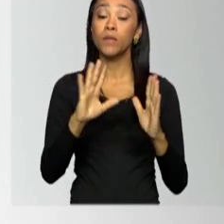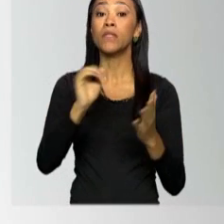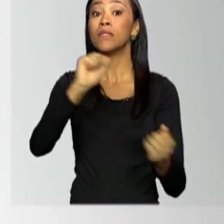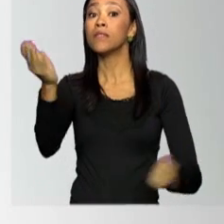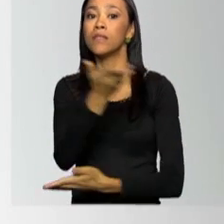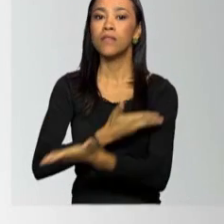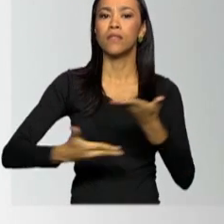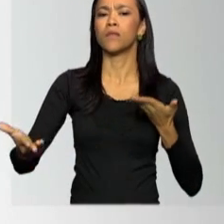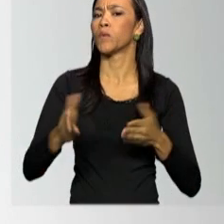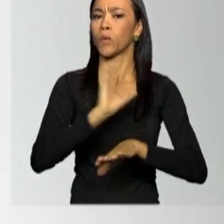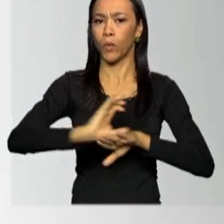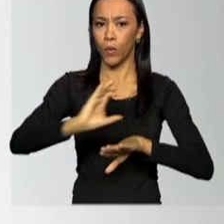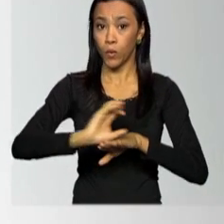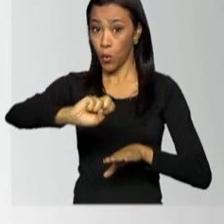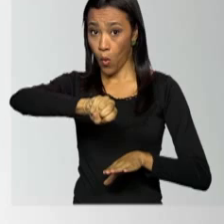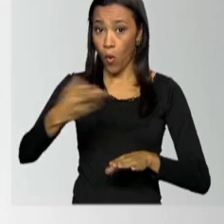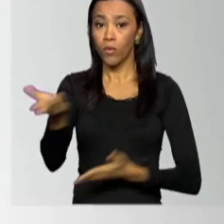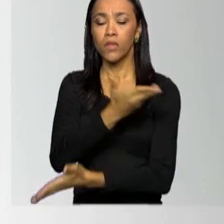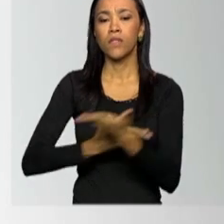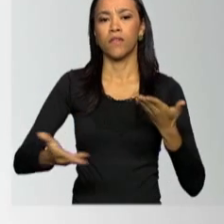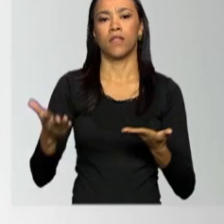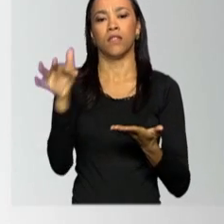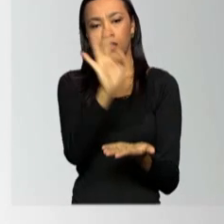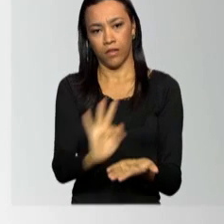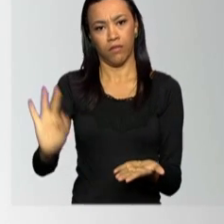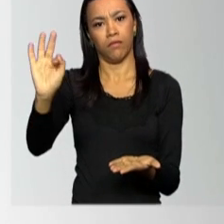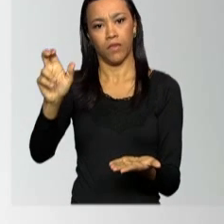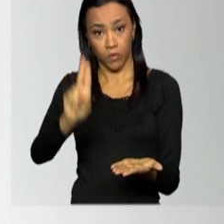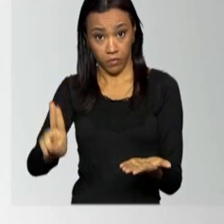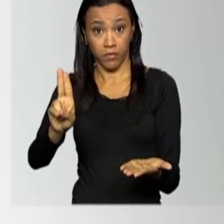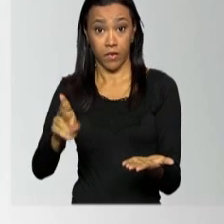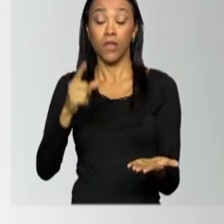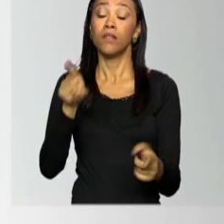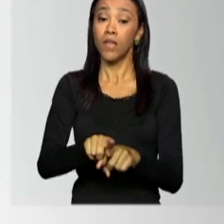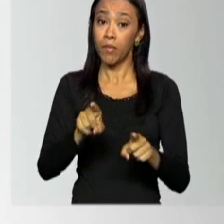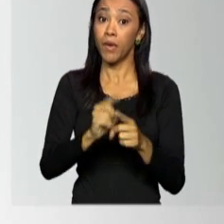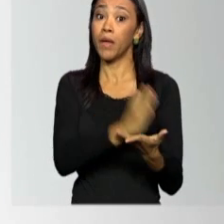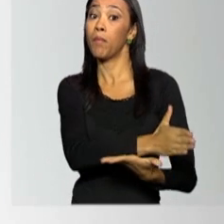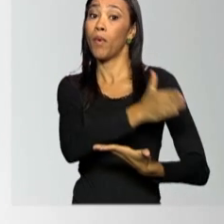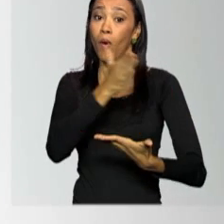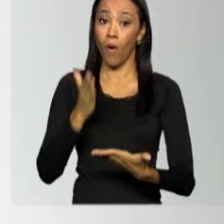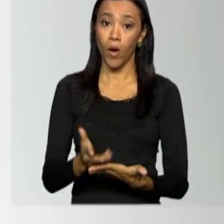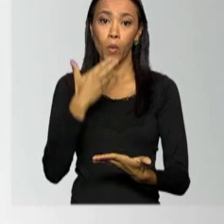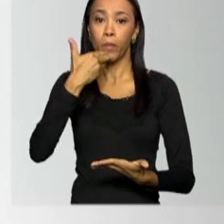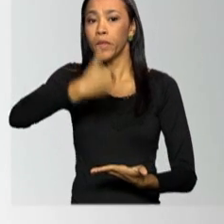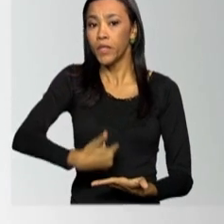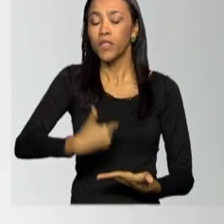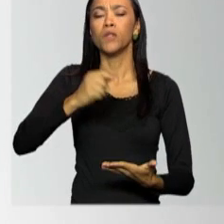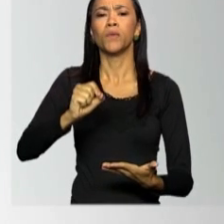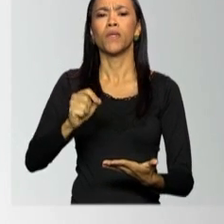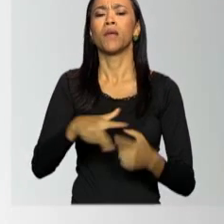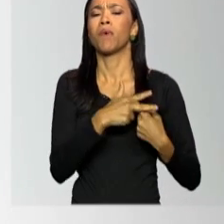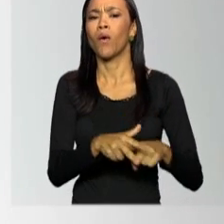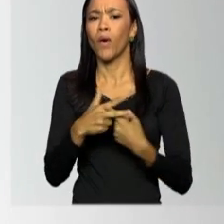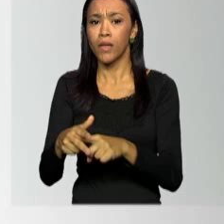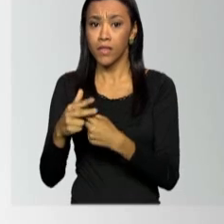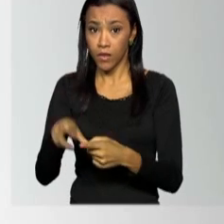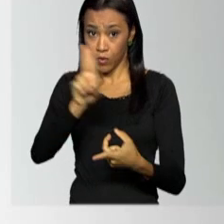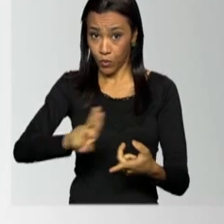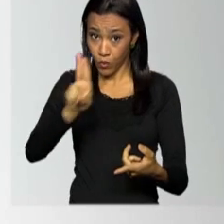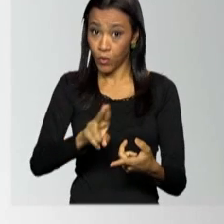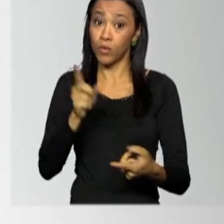transferência integral de curso ou de instituição de ensino, além de prorrogar a solicitação para dilatar o prazo de utilização